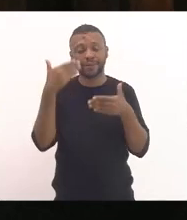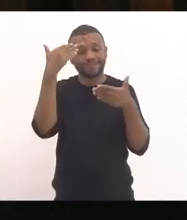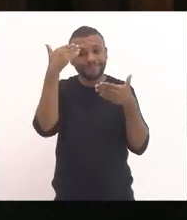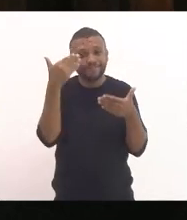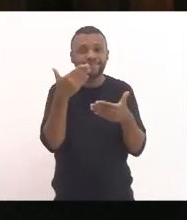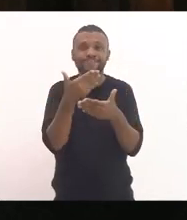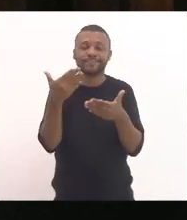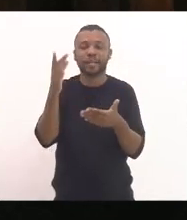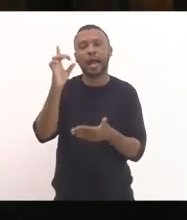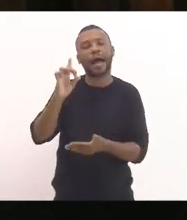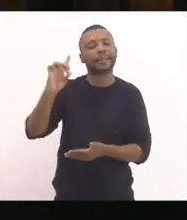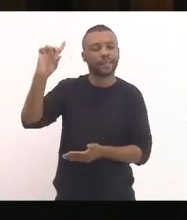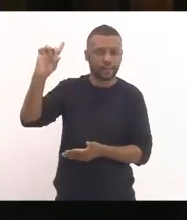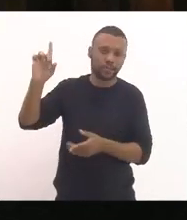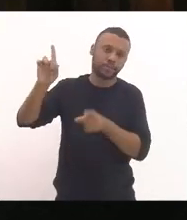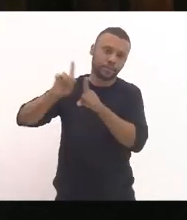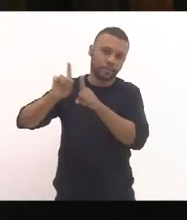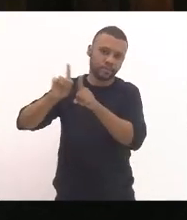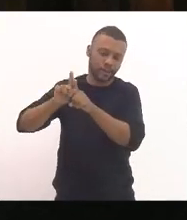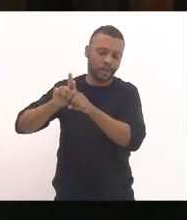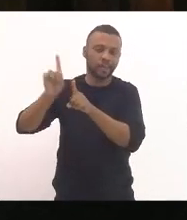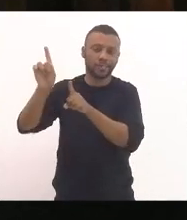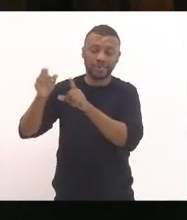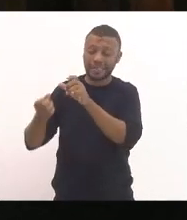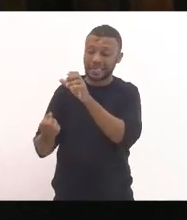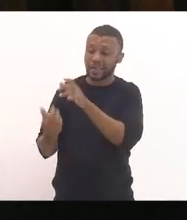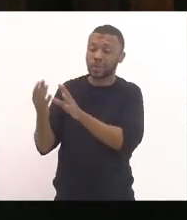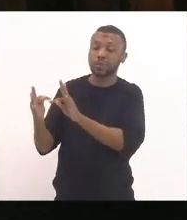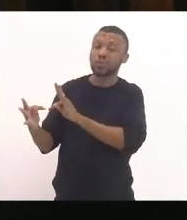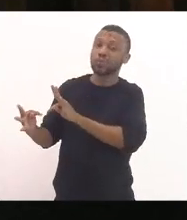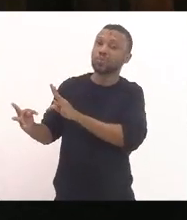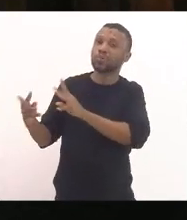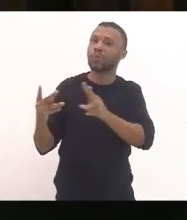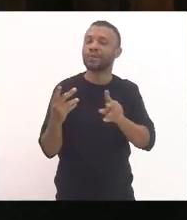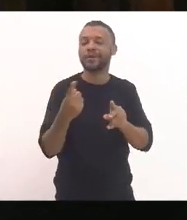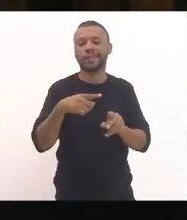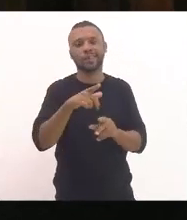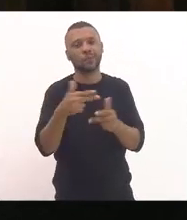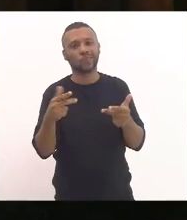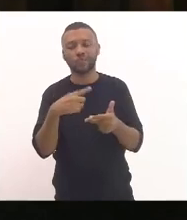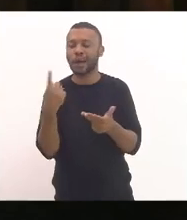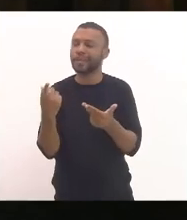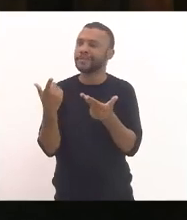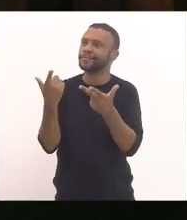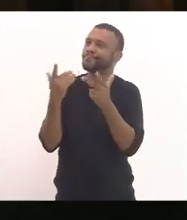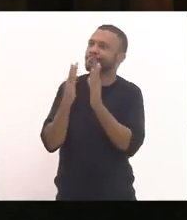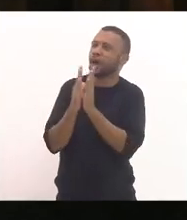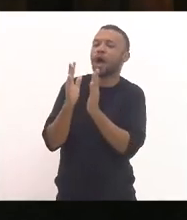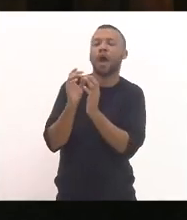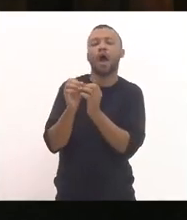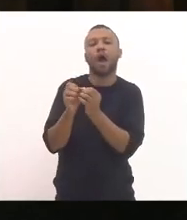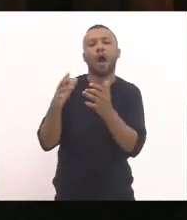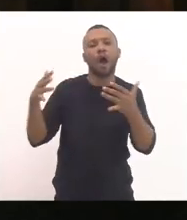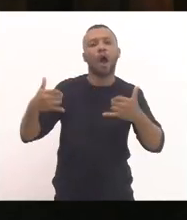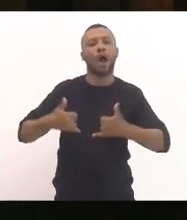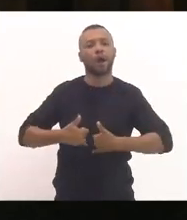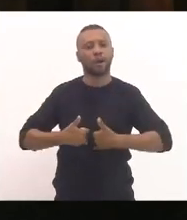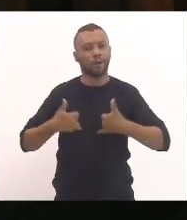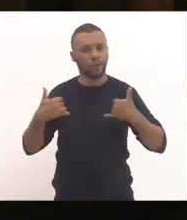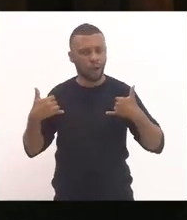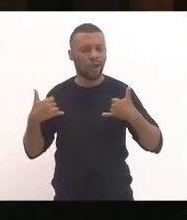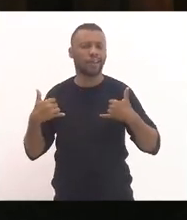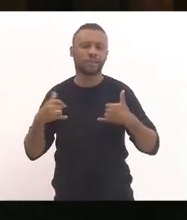agradecer a Deus quando criador de todas as coisas porque aí ele de voltamos honra e glória queremos dizer que estamos